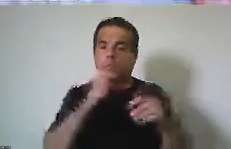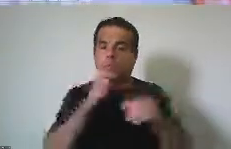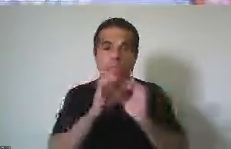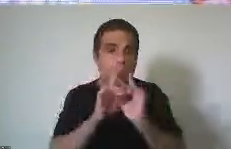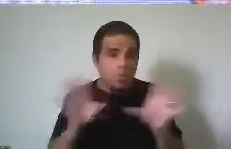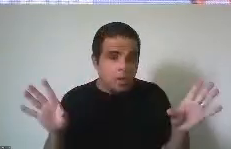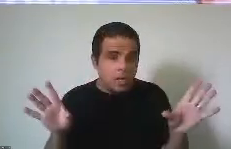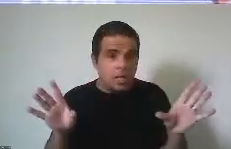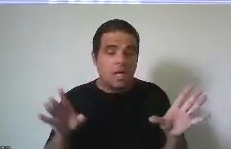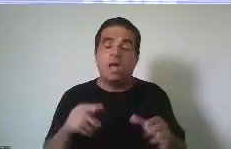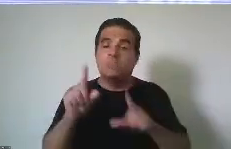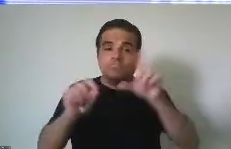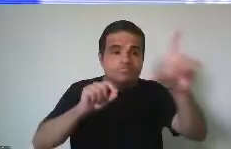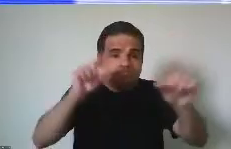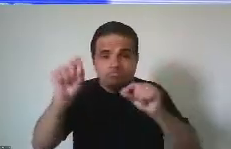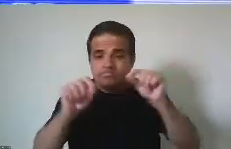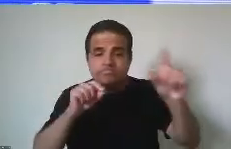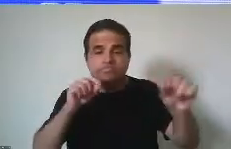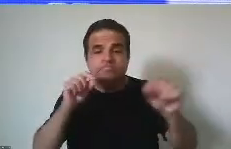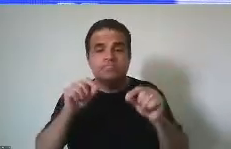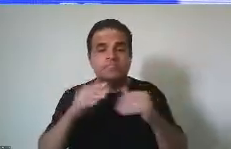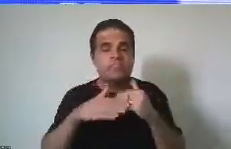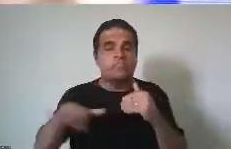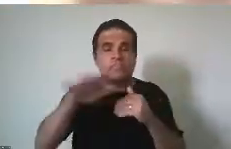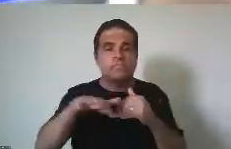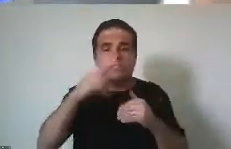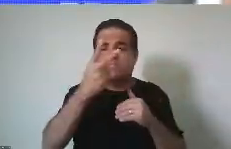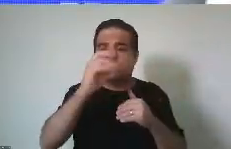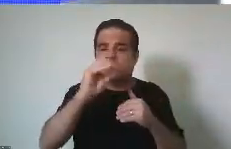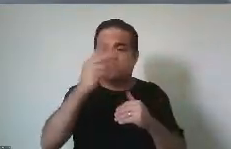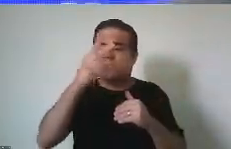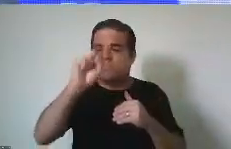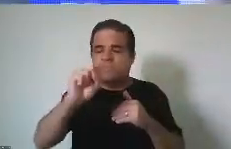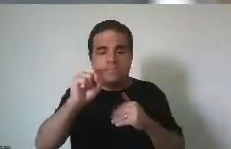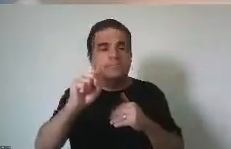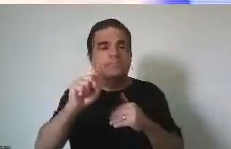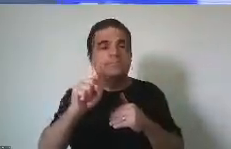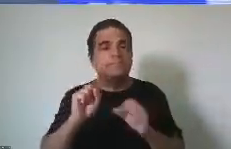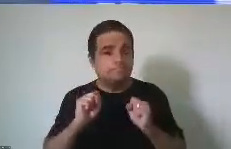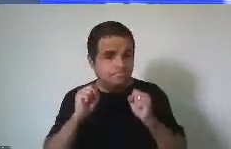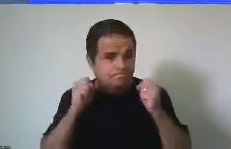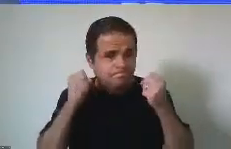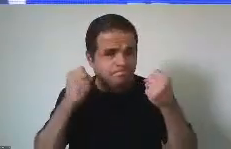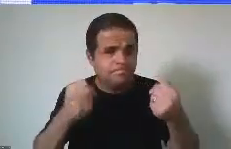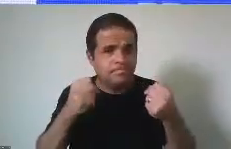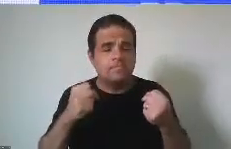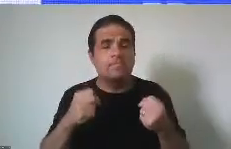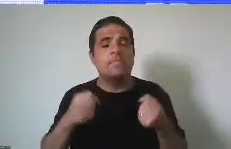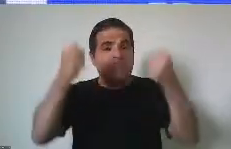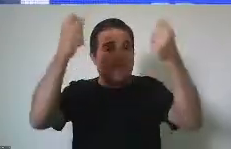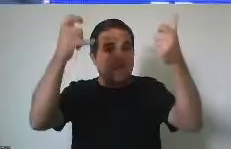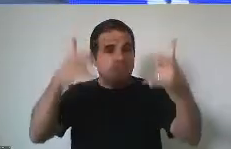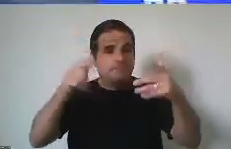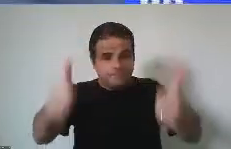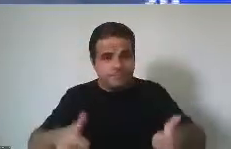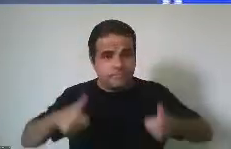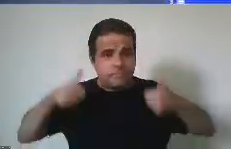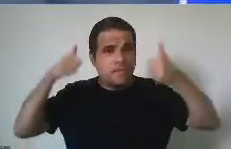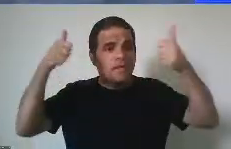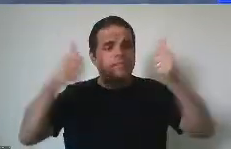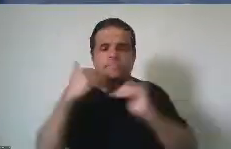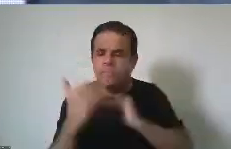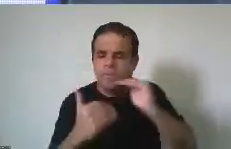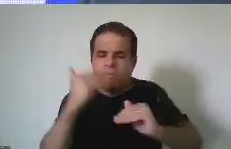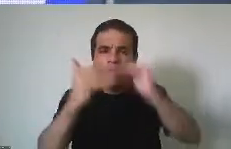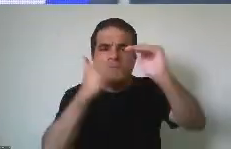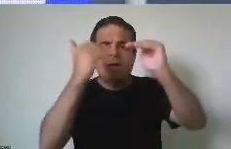no Face da execução então para 2028 nosso reforço e reforços de melhoria cresce do patamar